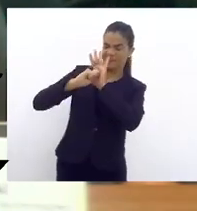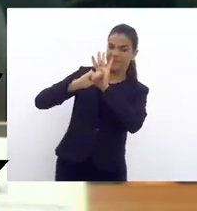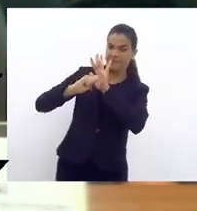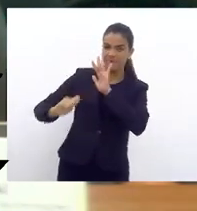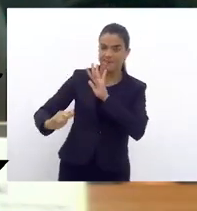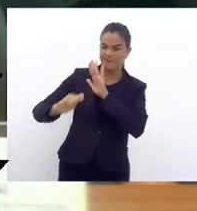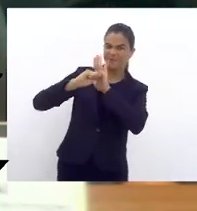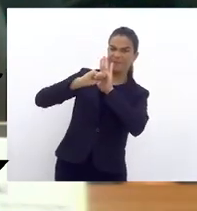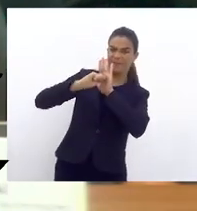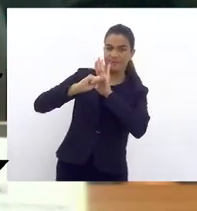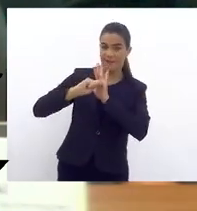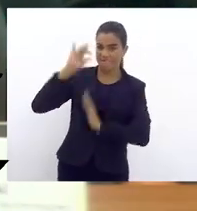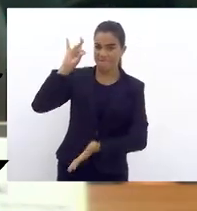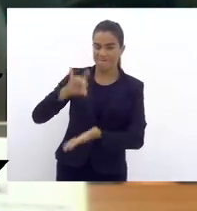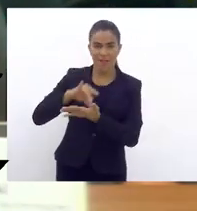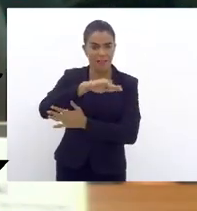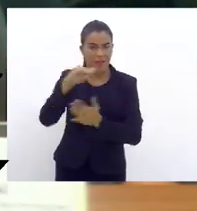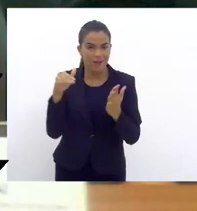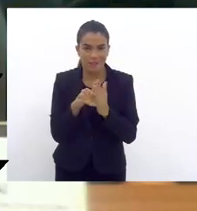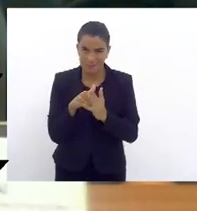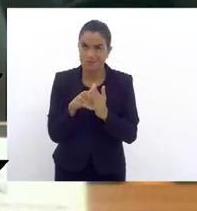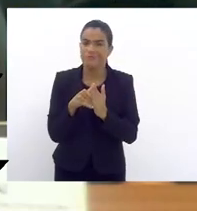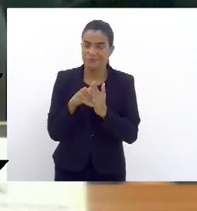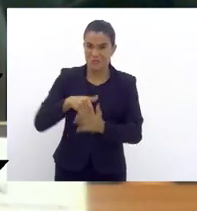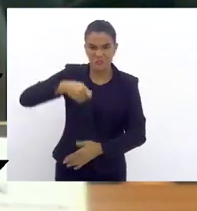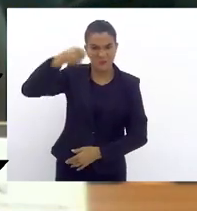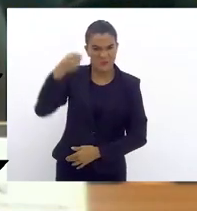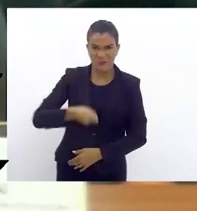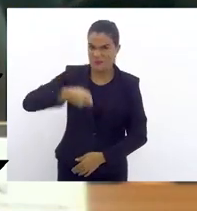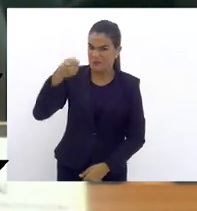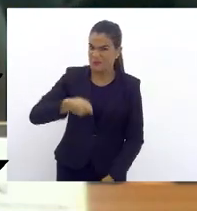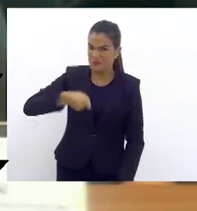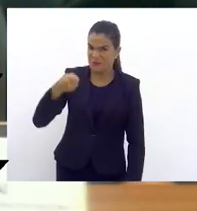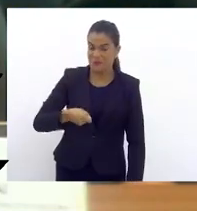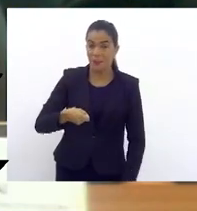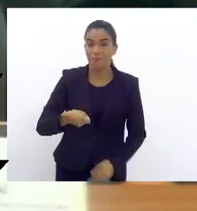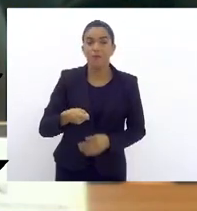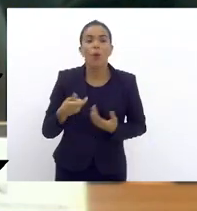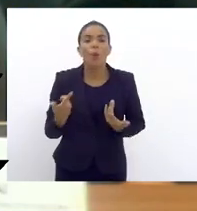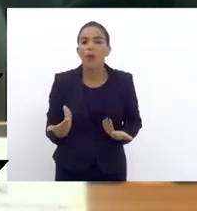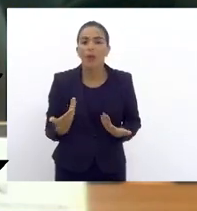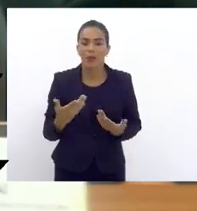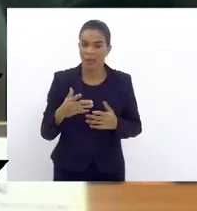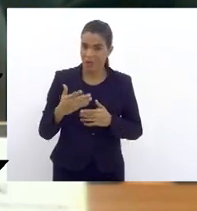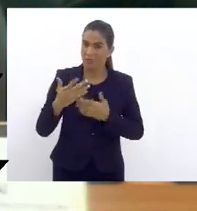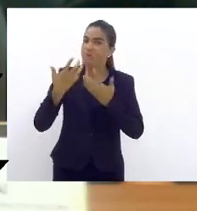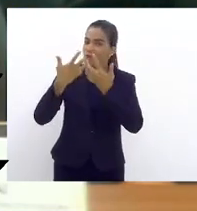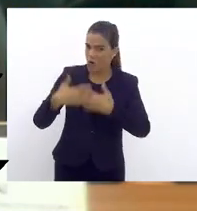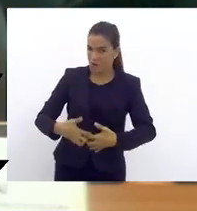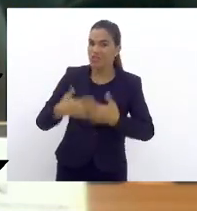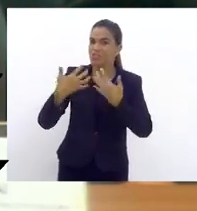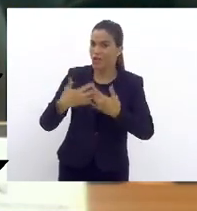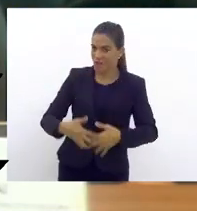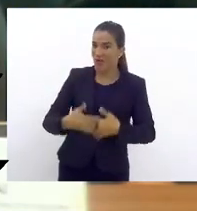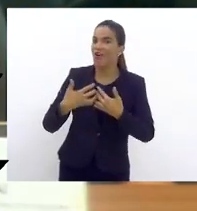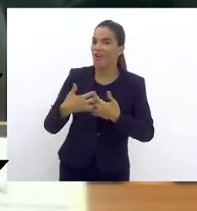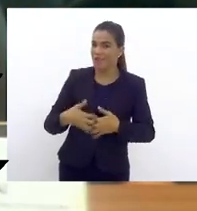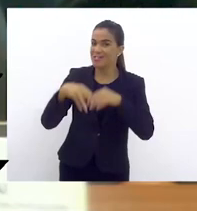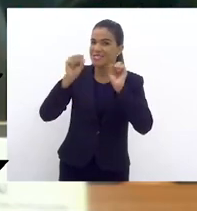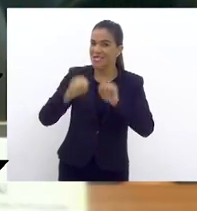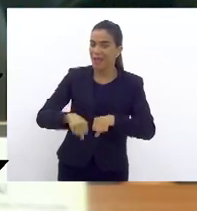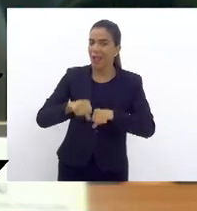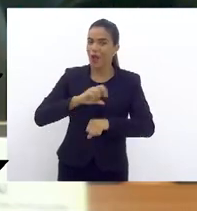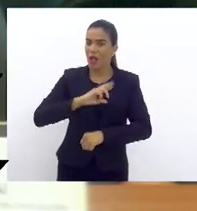e entendido como Verdade Absoluta extremamente maniqueísta foi muito eficaz em colocar as nossas formas de